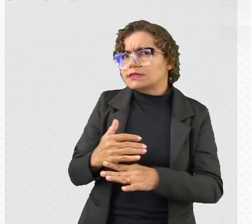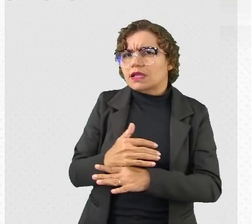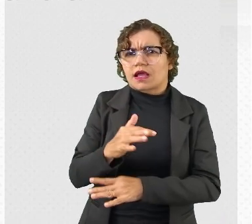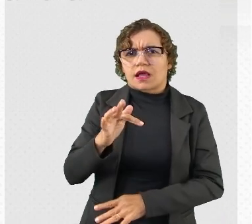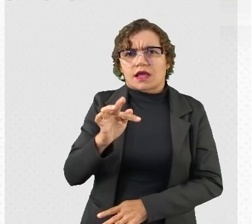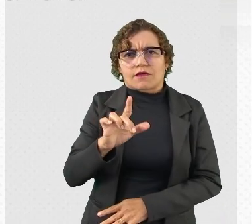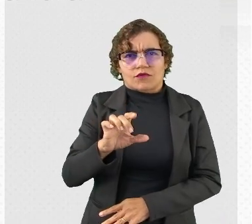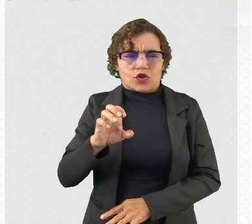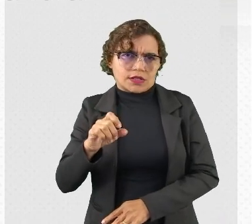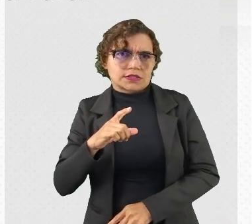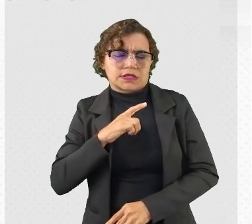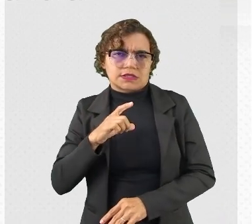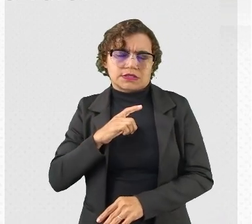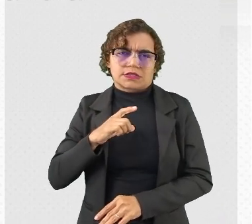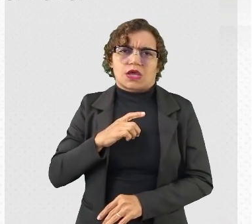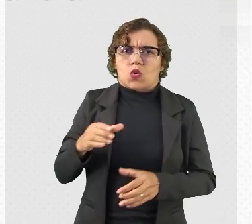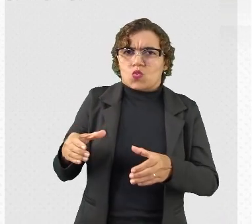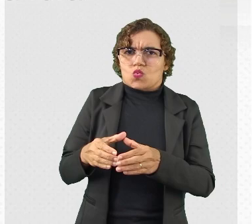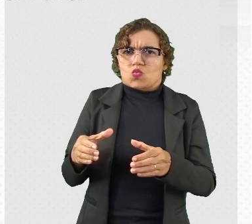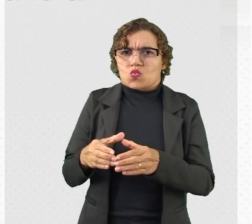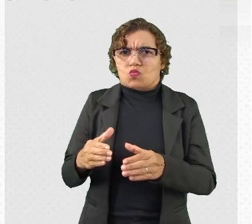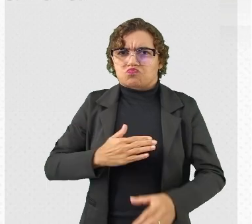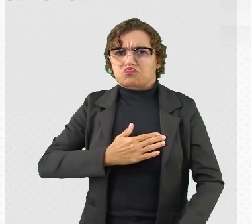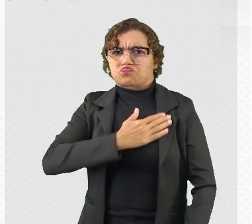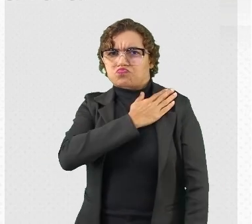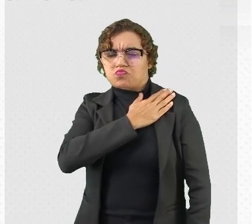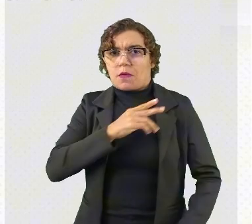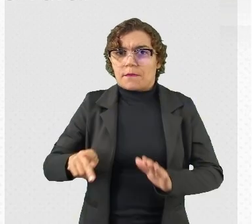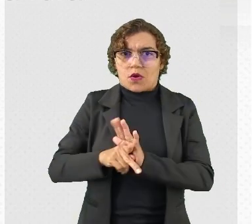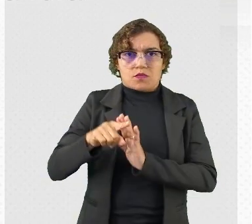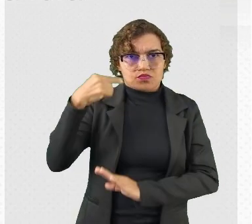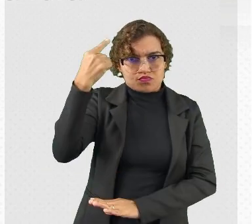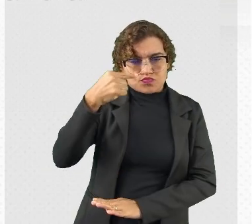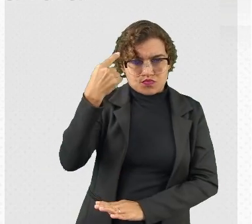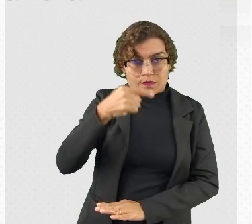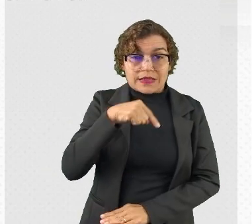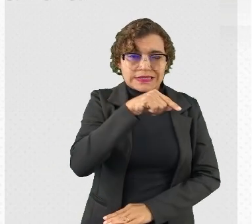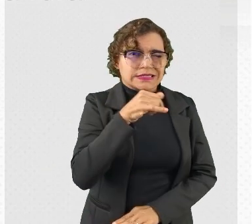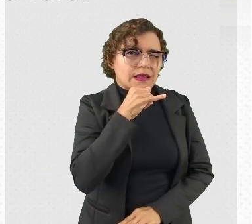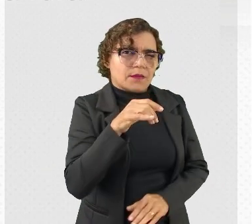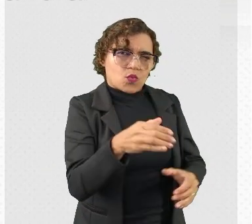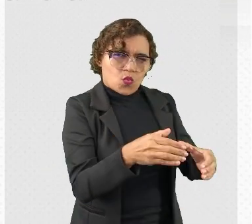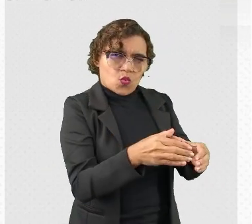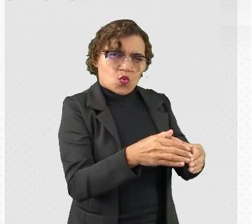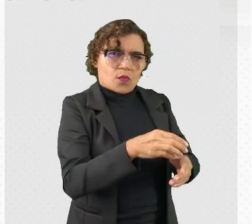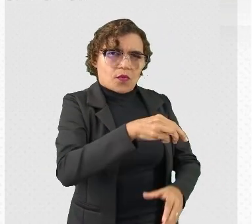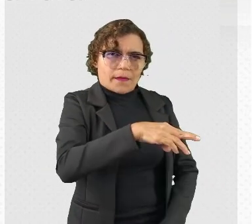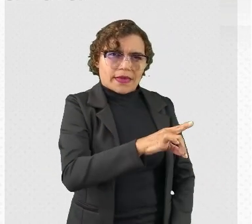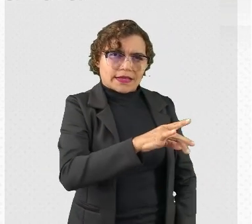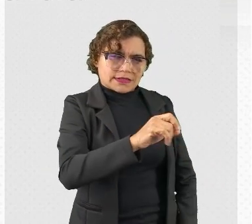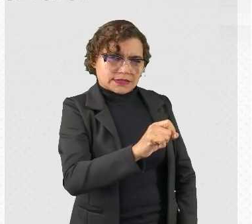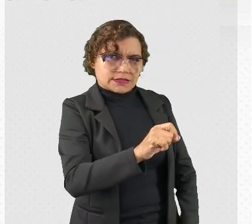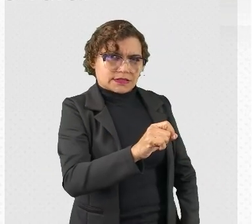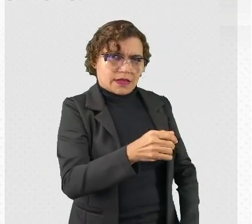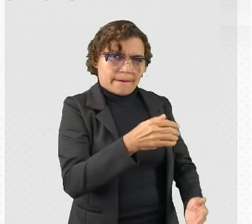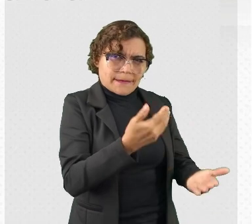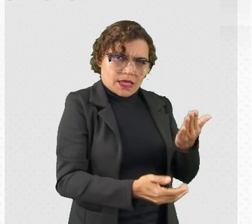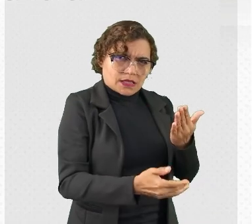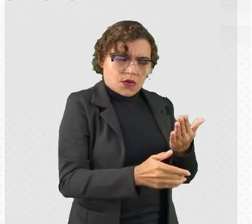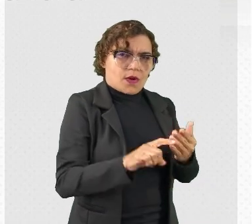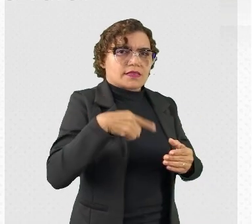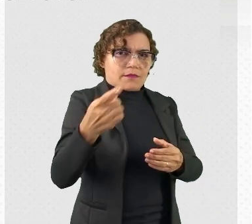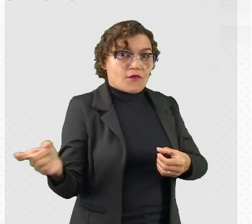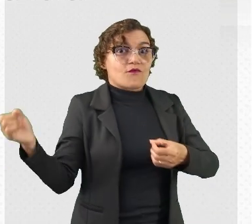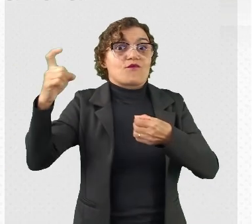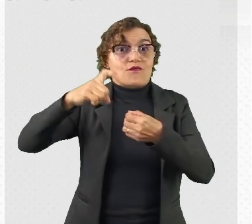tropas espanholas. Aqueles que foram depostos, os Médicis, eles retornam ao poder. Então, eles retornaram ao poder